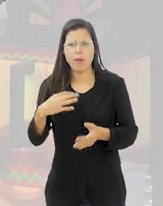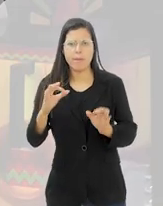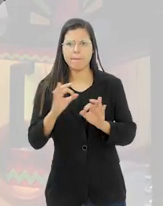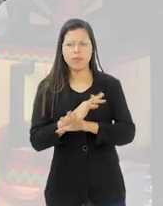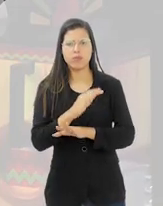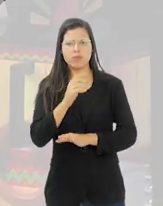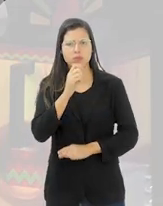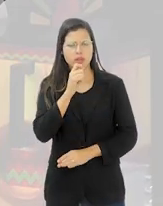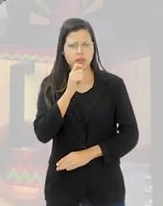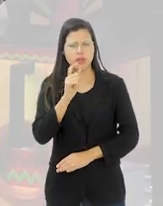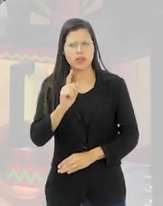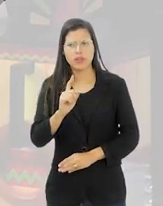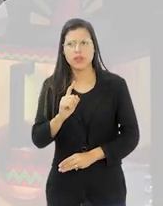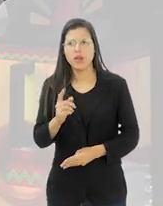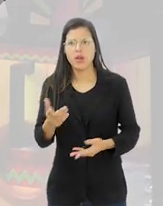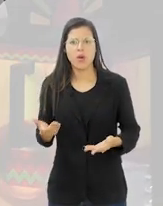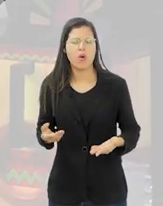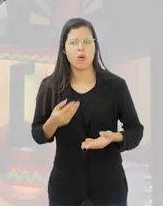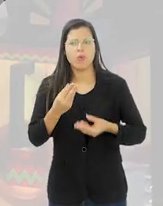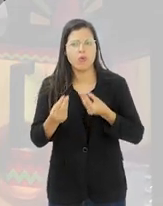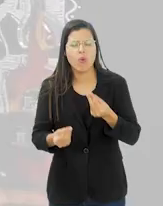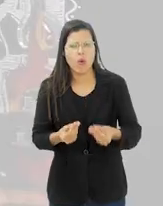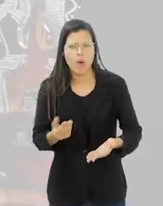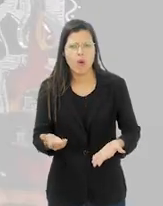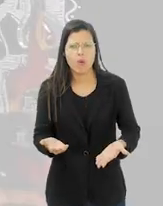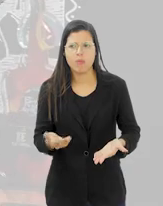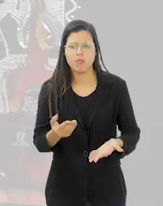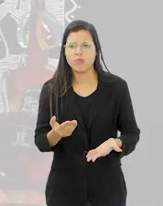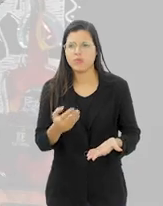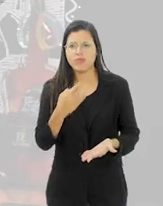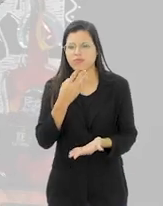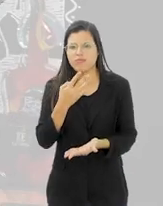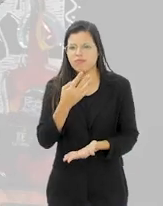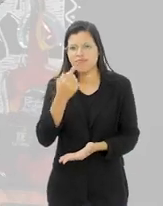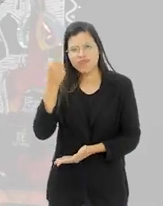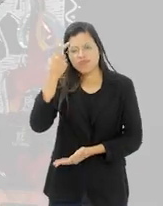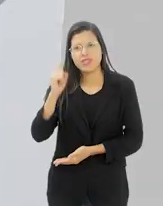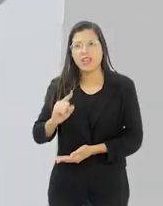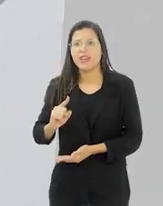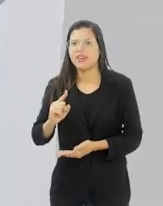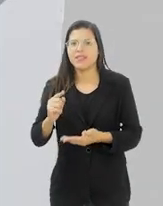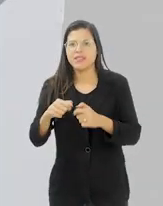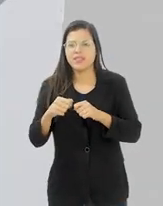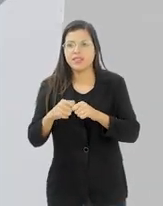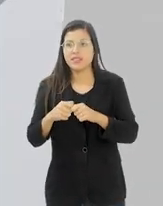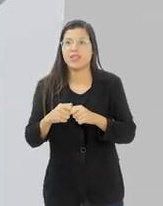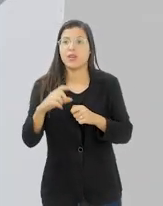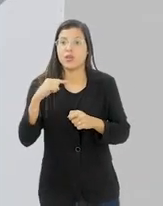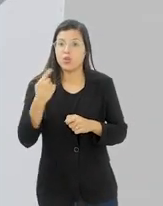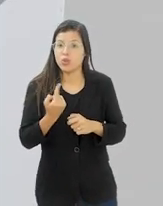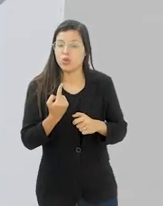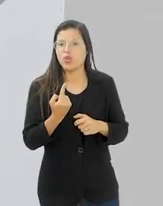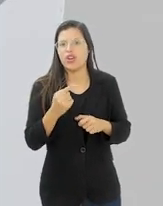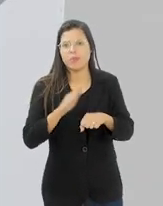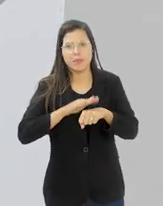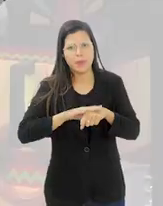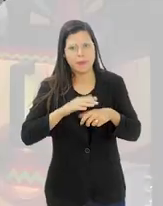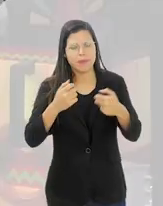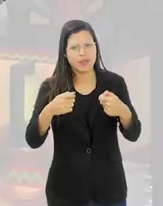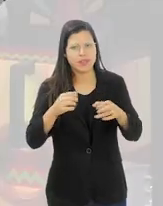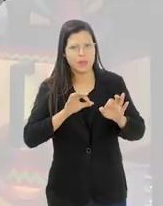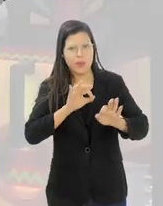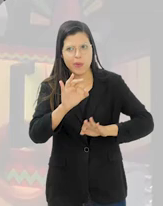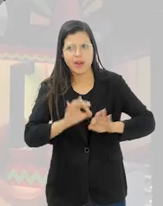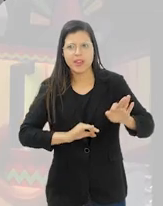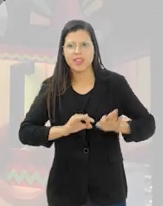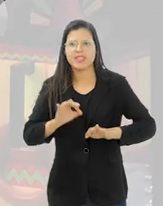pego numa pistola de cola quente. Aí vocês tiveram que concluir. Tivemos que concluir. Todas aquelas pessoas que foram ali para buscar roupa, tivemos que concluir para desfilar.